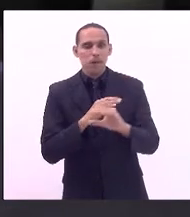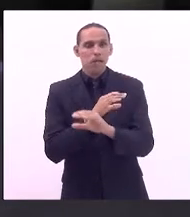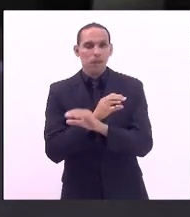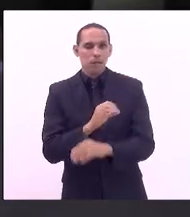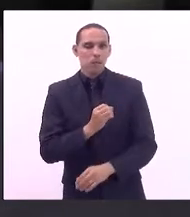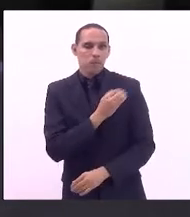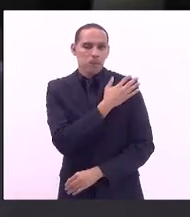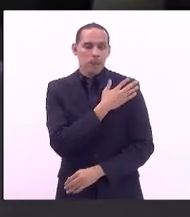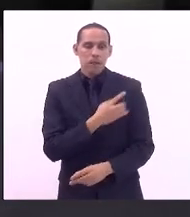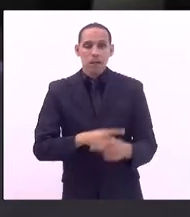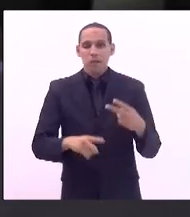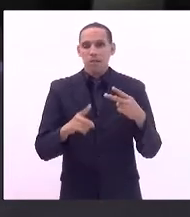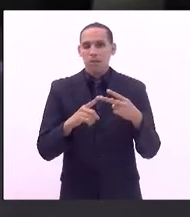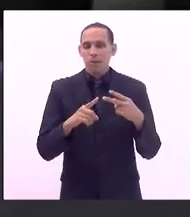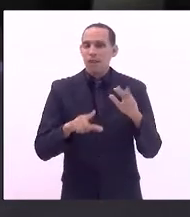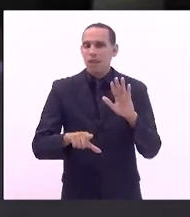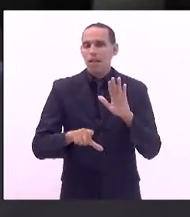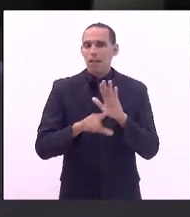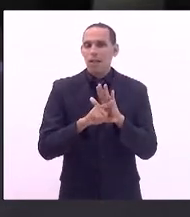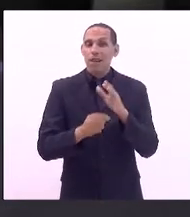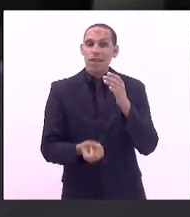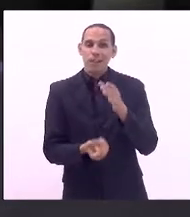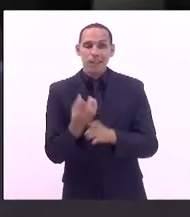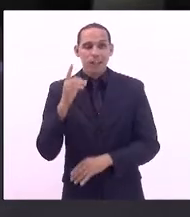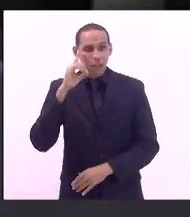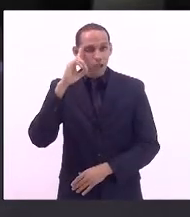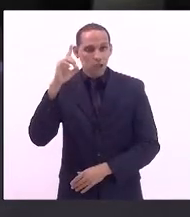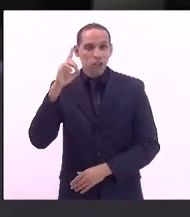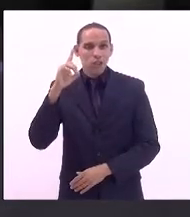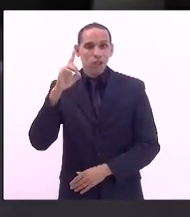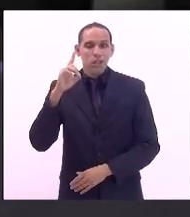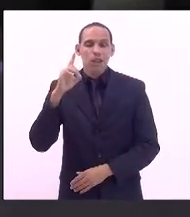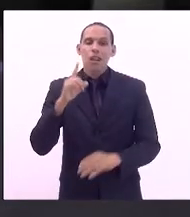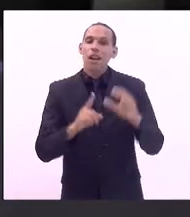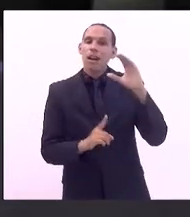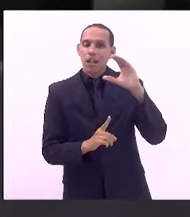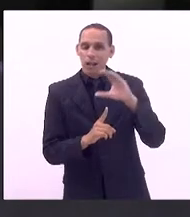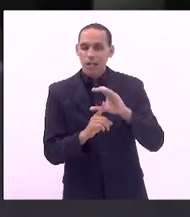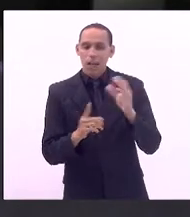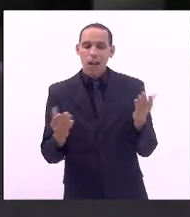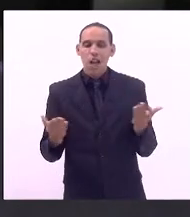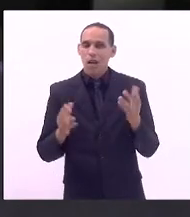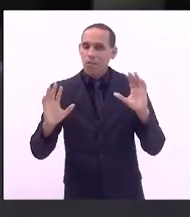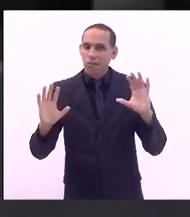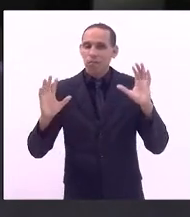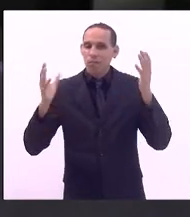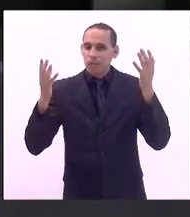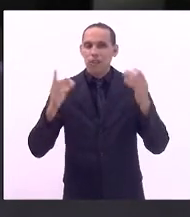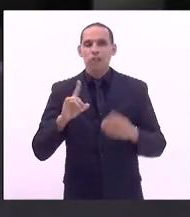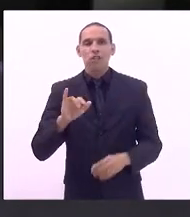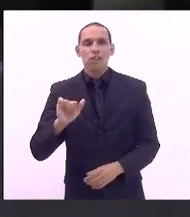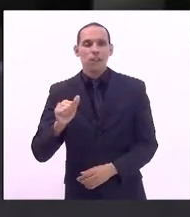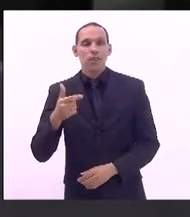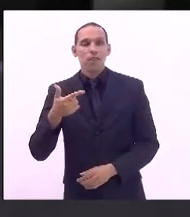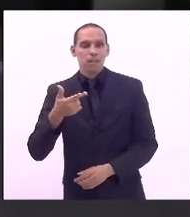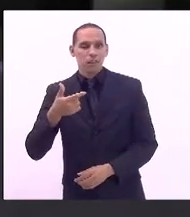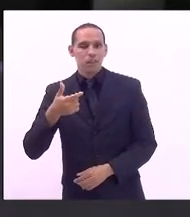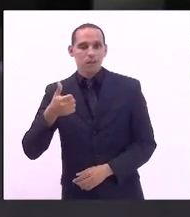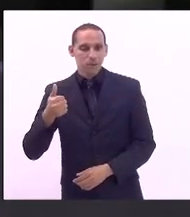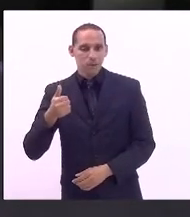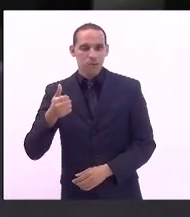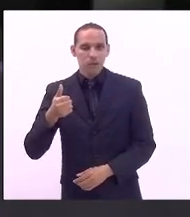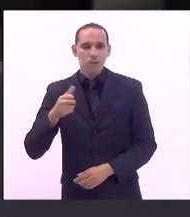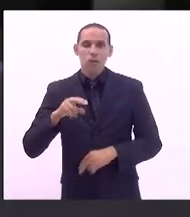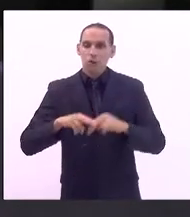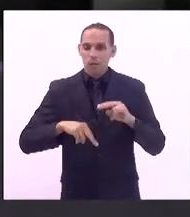militares e outra que institui o dia do Capelão que é comemorado hoje dia vinte e um de Junho